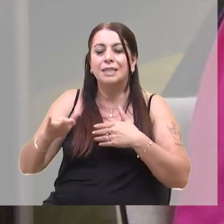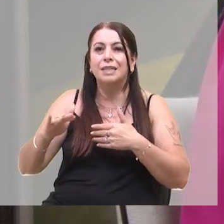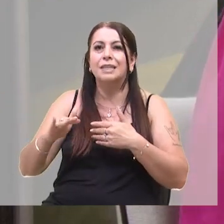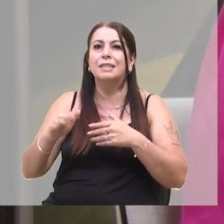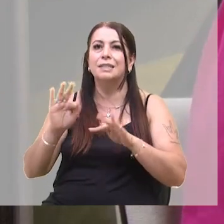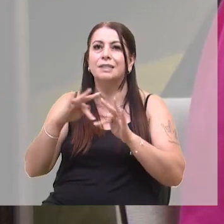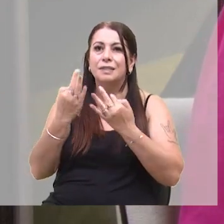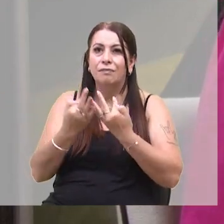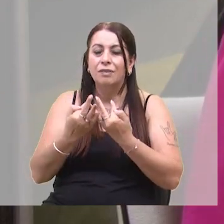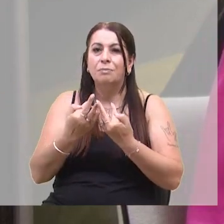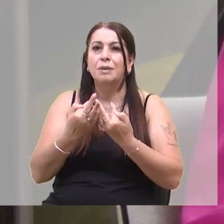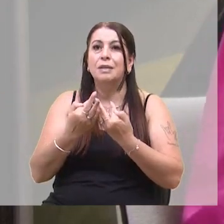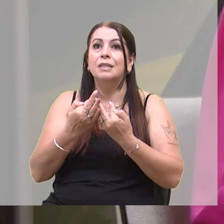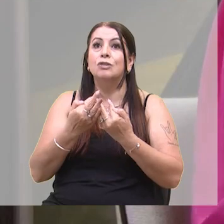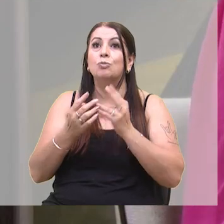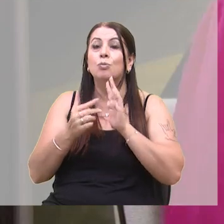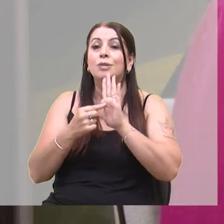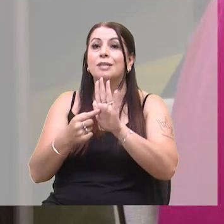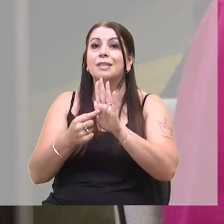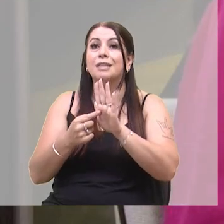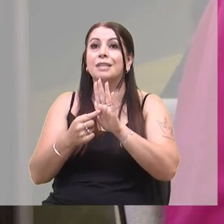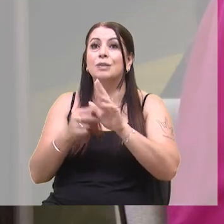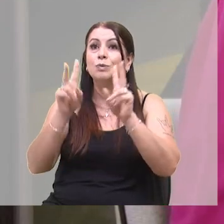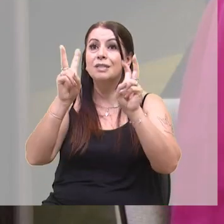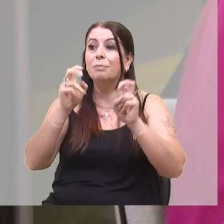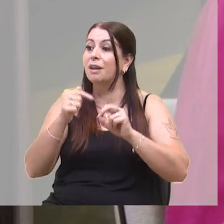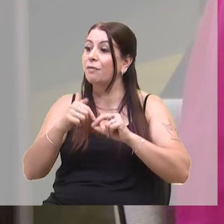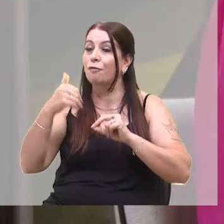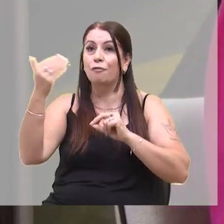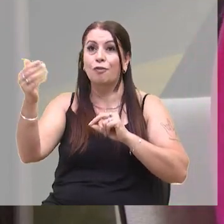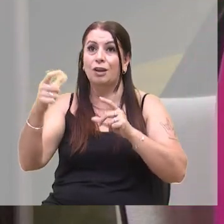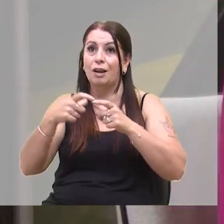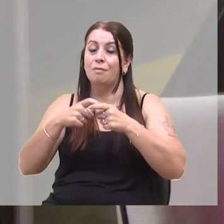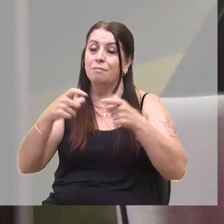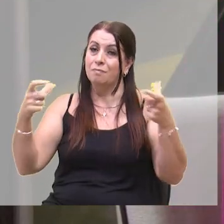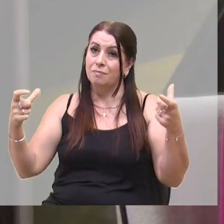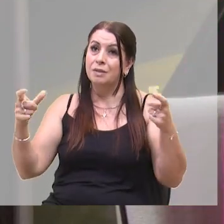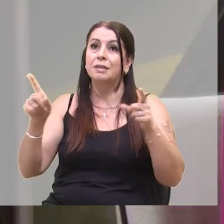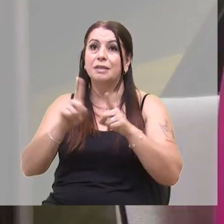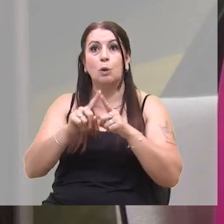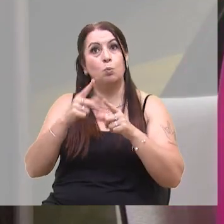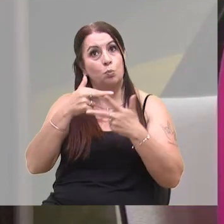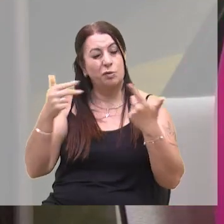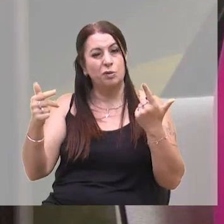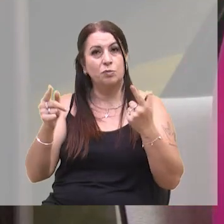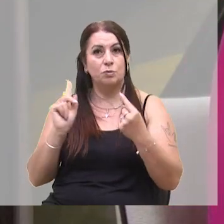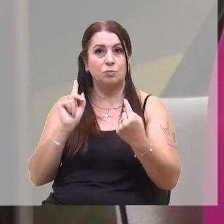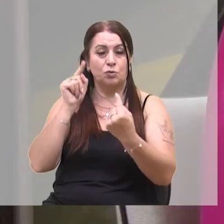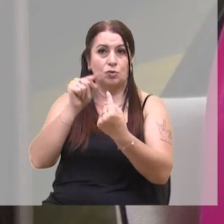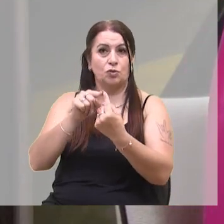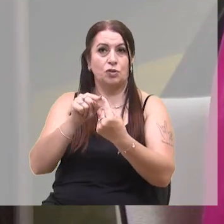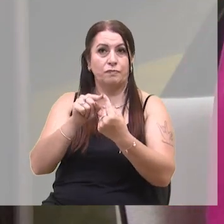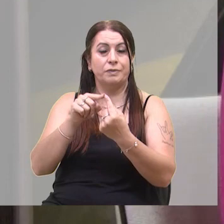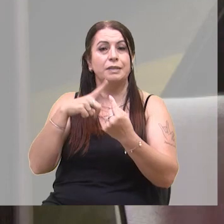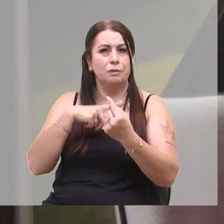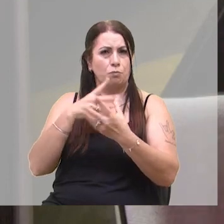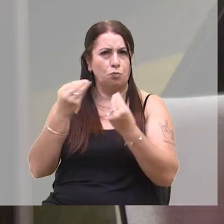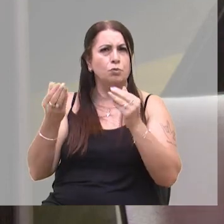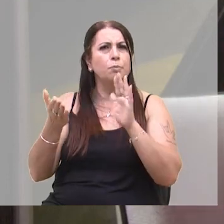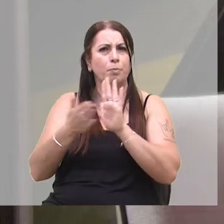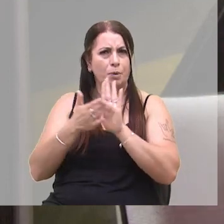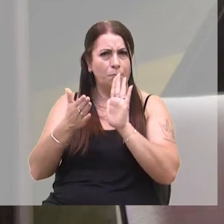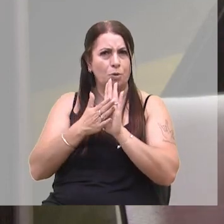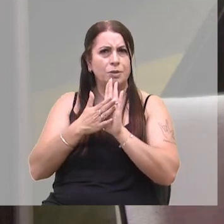os adolescentes, as crianças, as famílias, de levar temas que são daqui para fora, e a gente quer ampliar isso. Então, esse é um dos